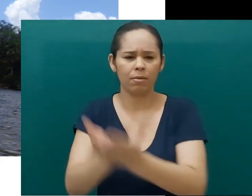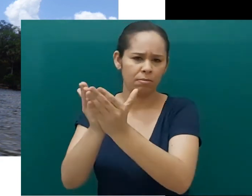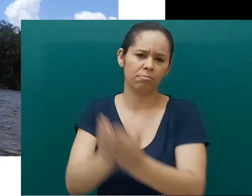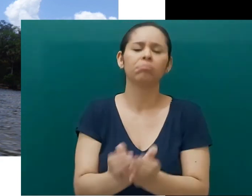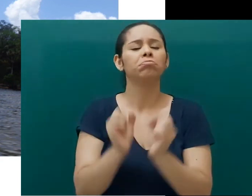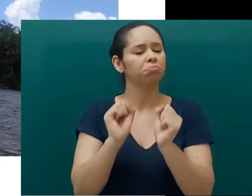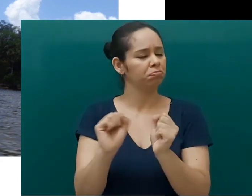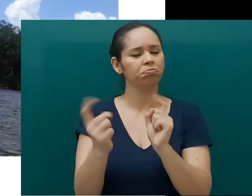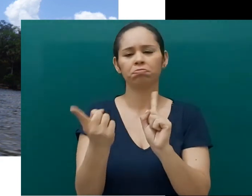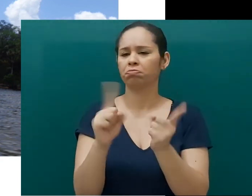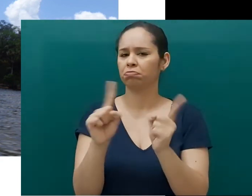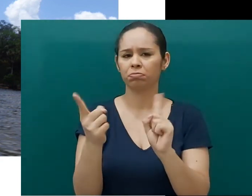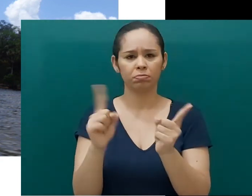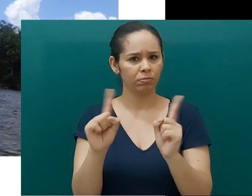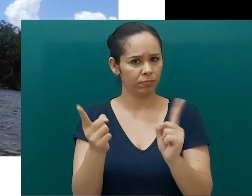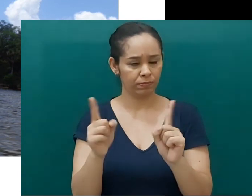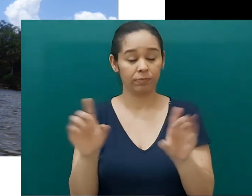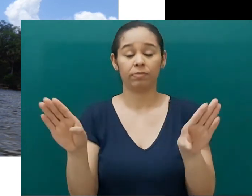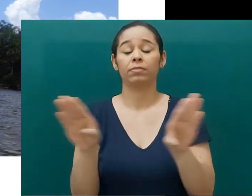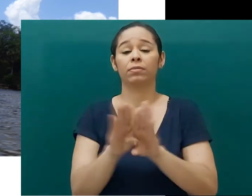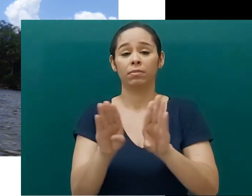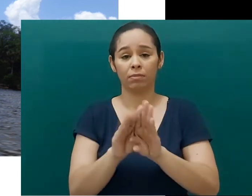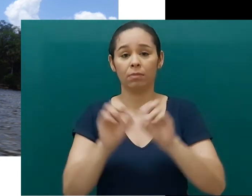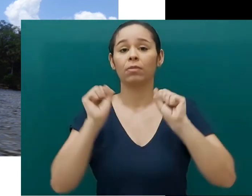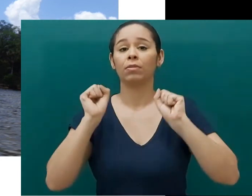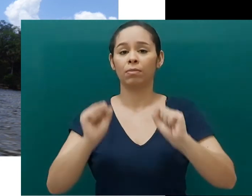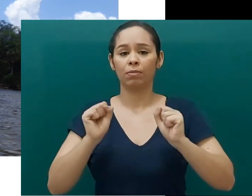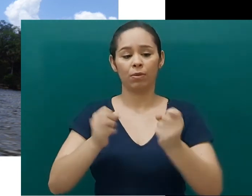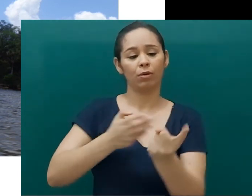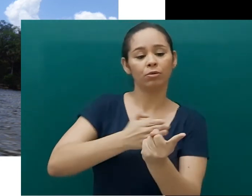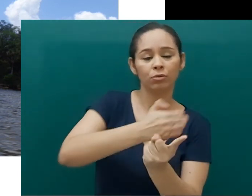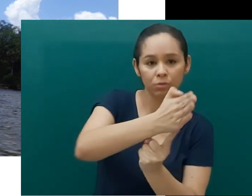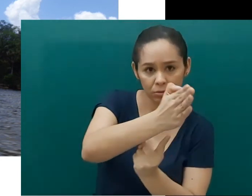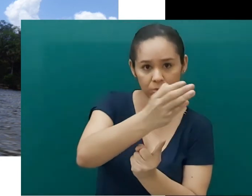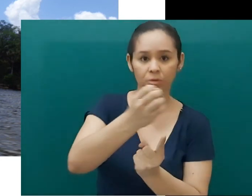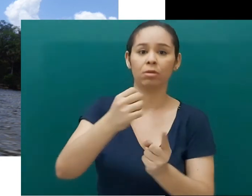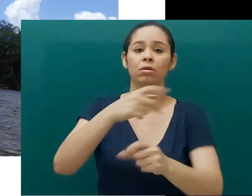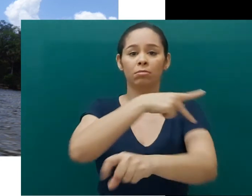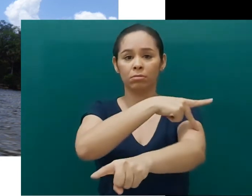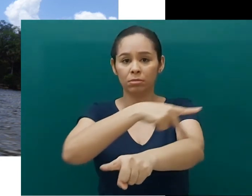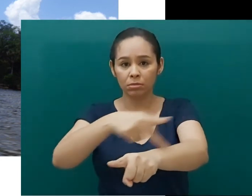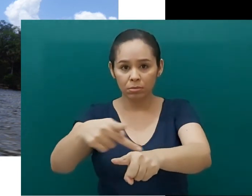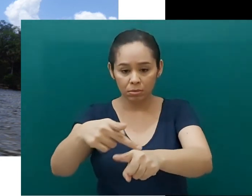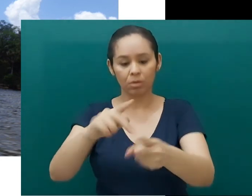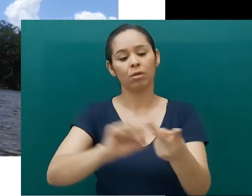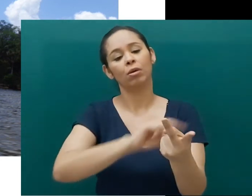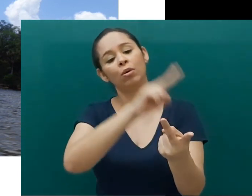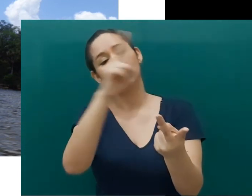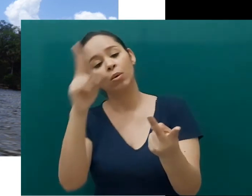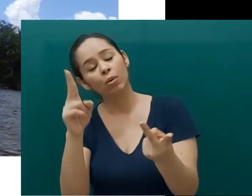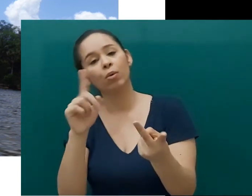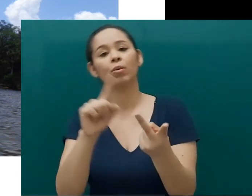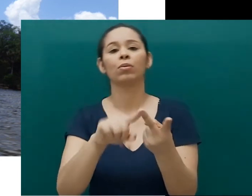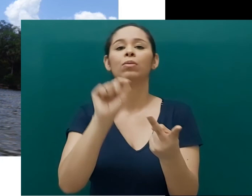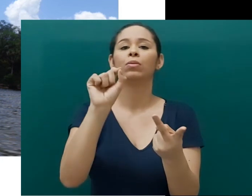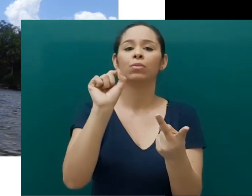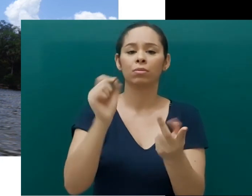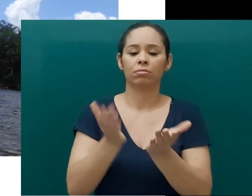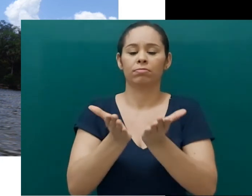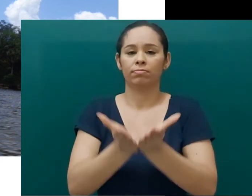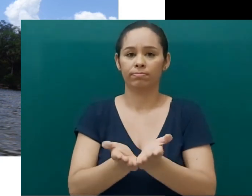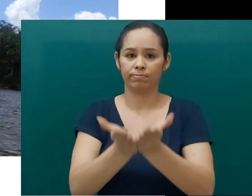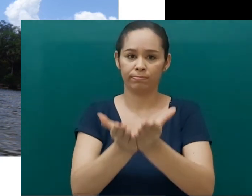Você pode pegar esse caminho por via marítima, né?